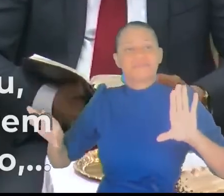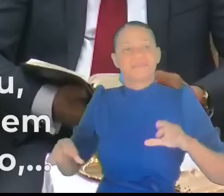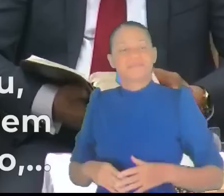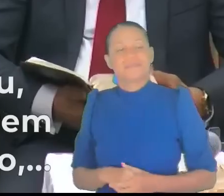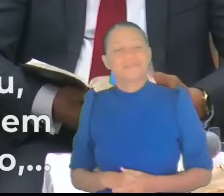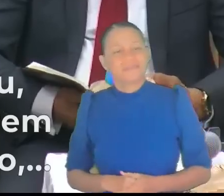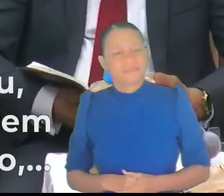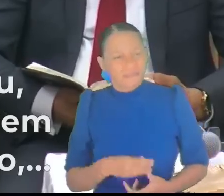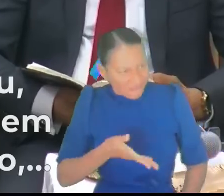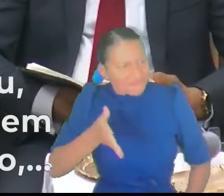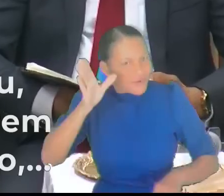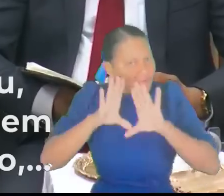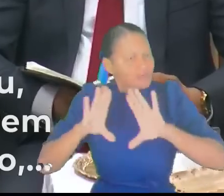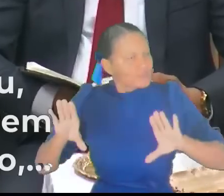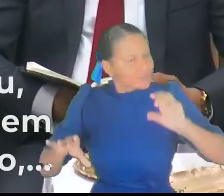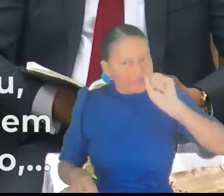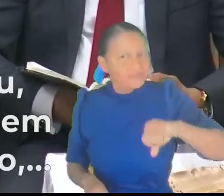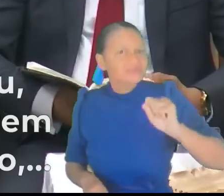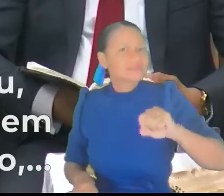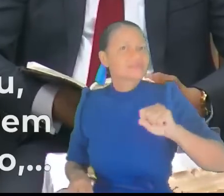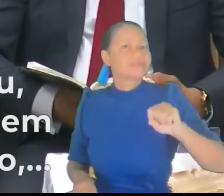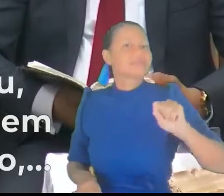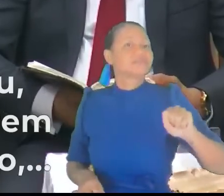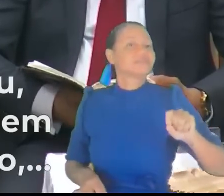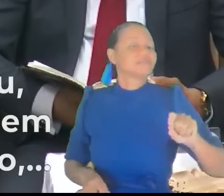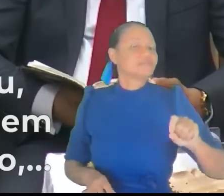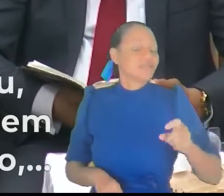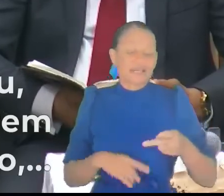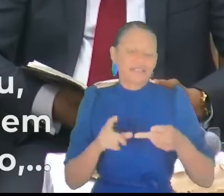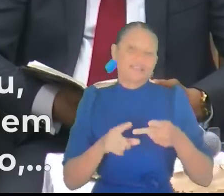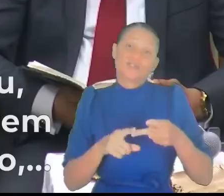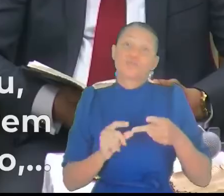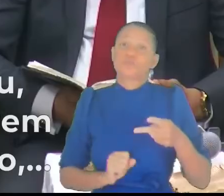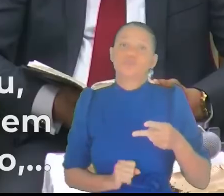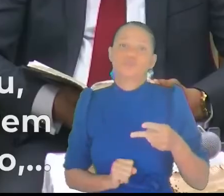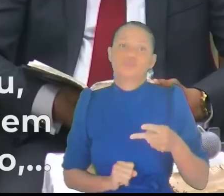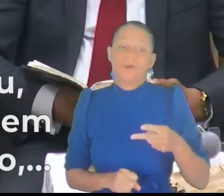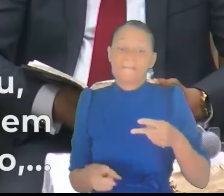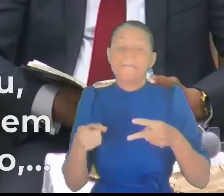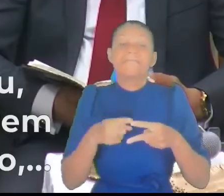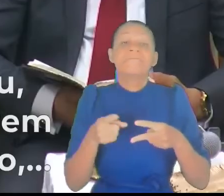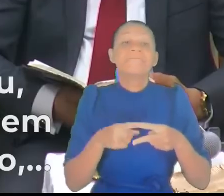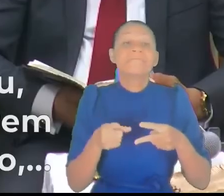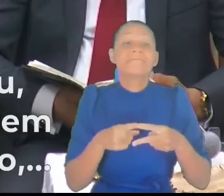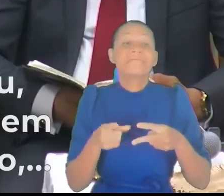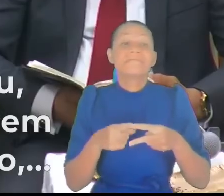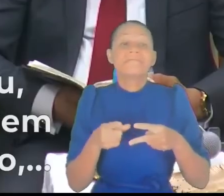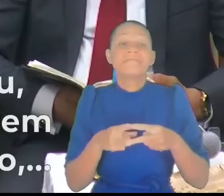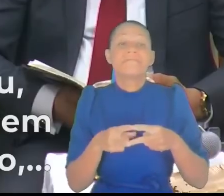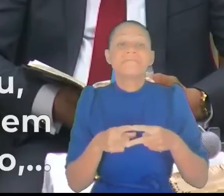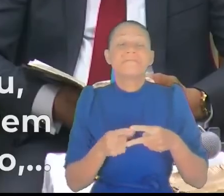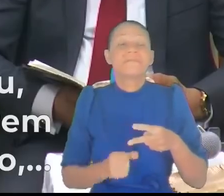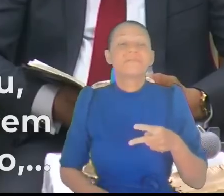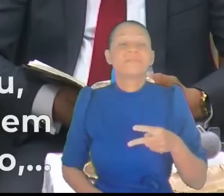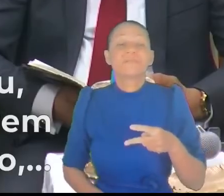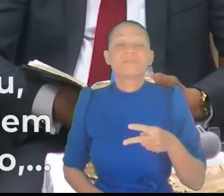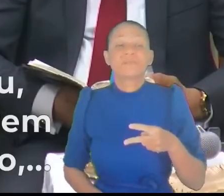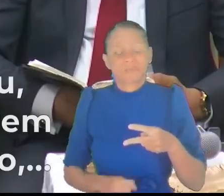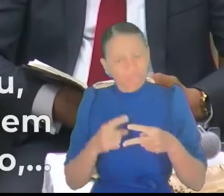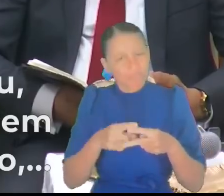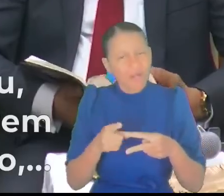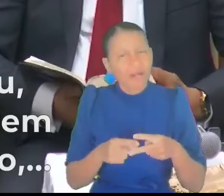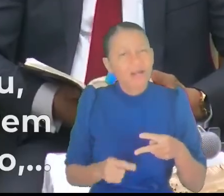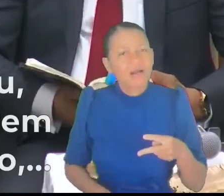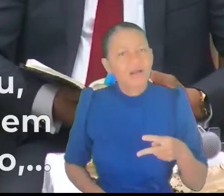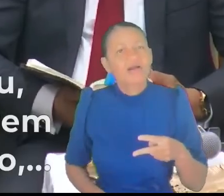vai para o céu ou não vai? Vai, mas isso aí é segundo caso. O primeiro caso, nós somos crentes, não foi para ir para o céu. Sabe para que foi?